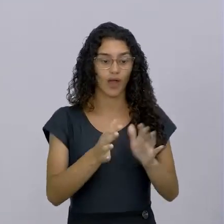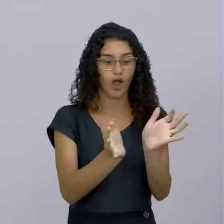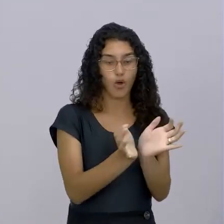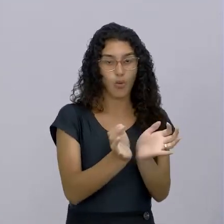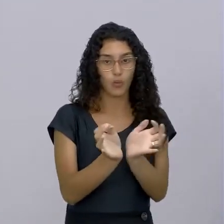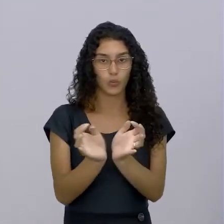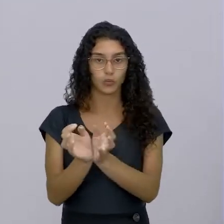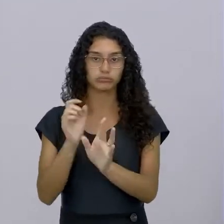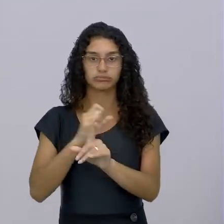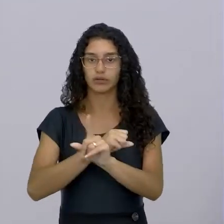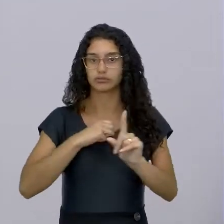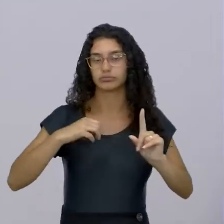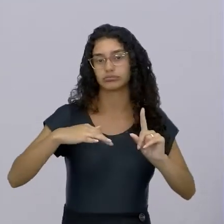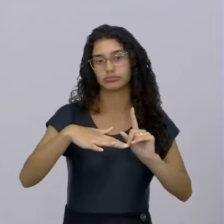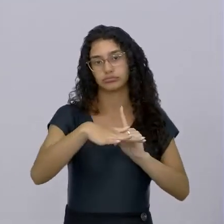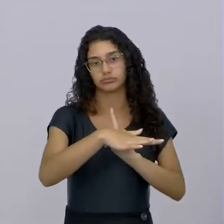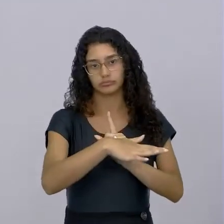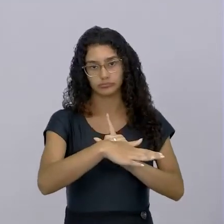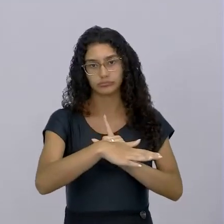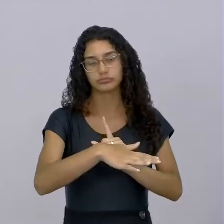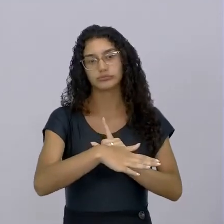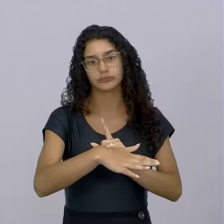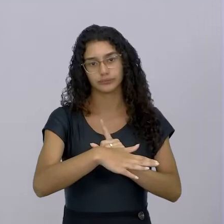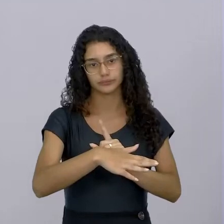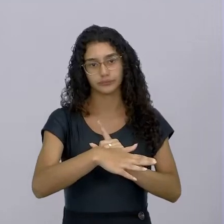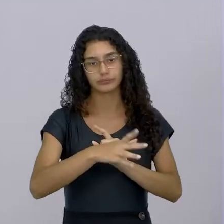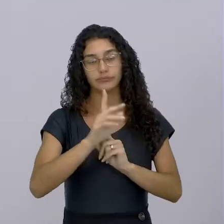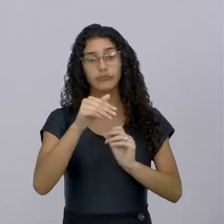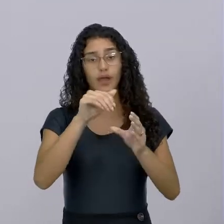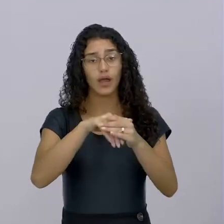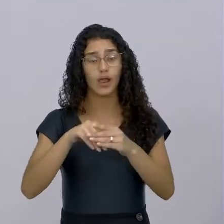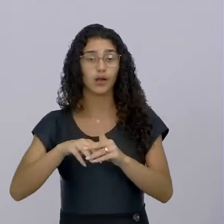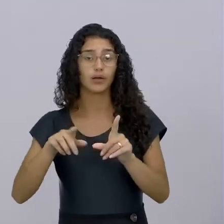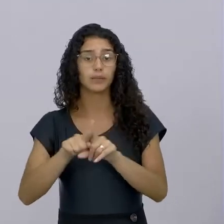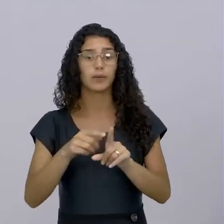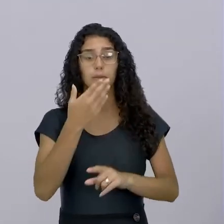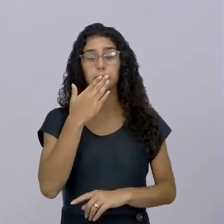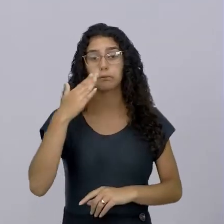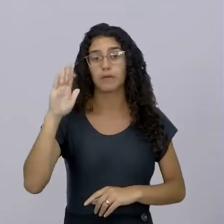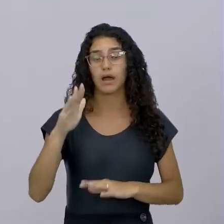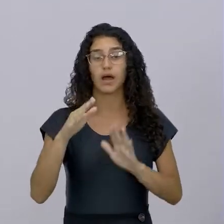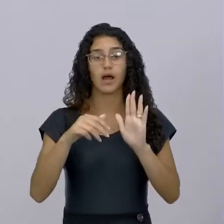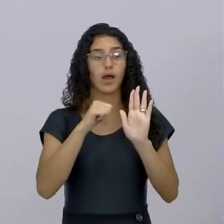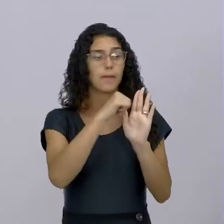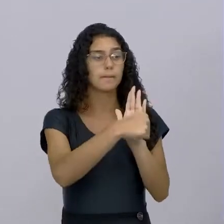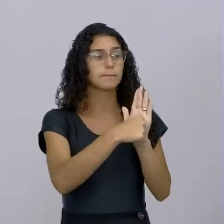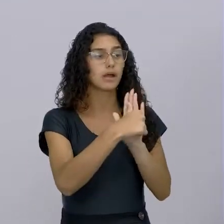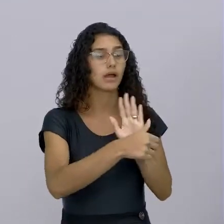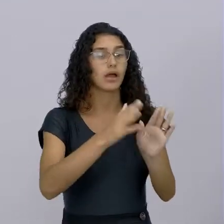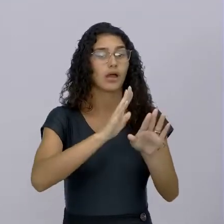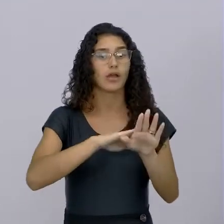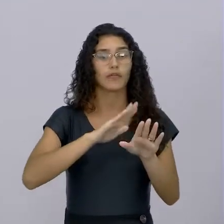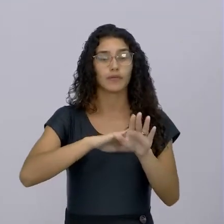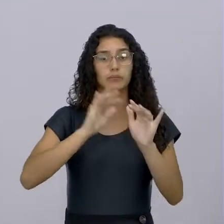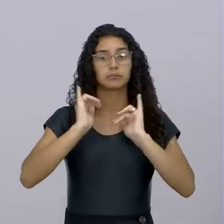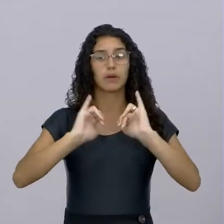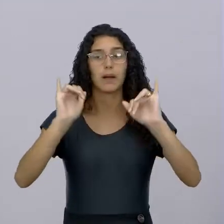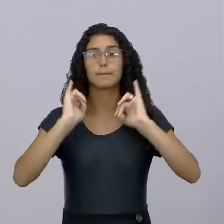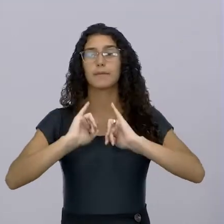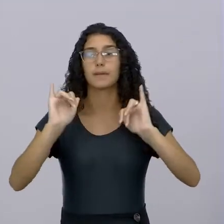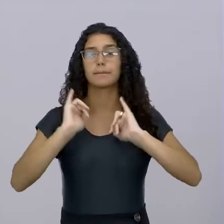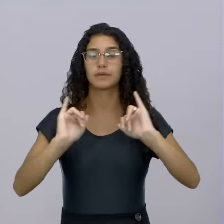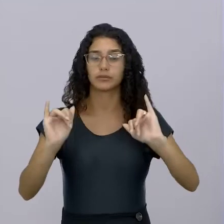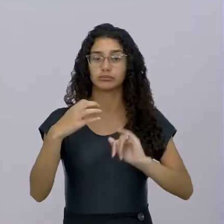grupos da sociedade. Então, eles são eleitos também com as promessas de campanha que eles fazem, no